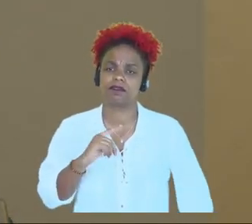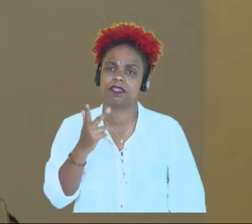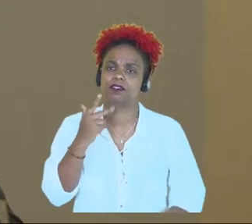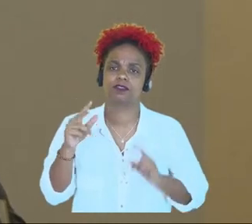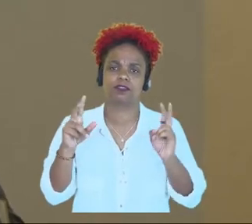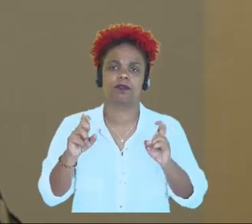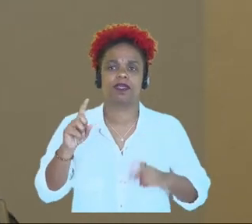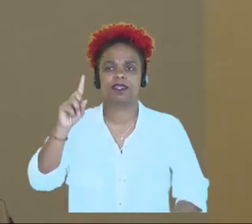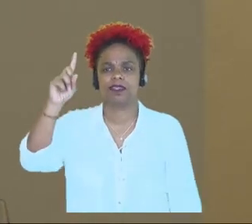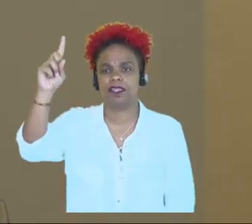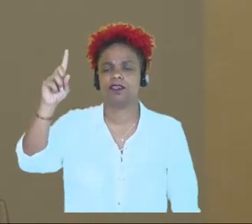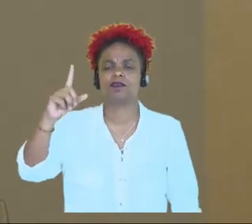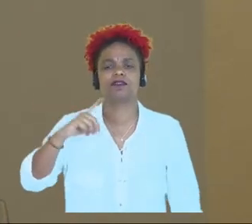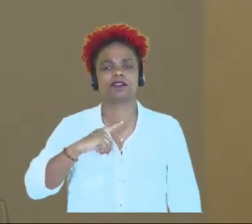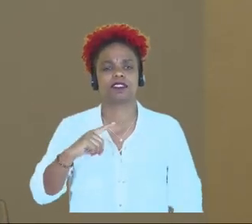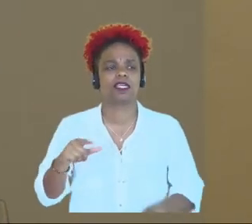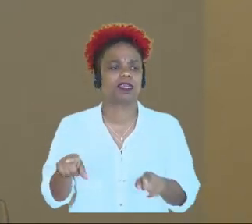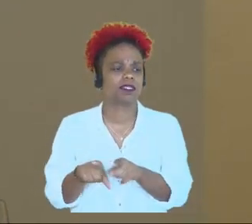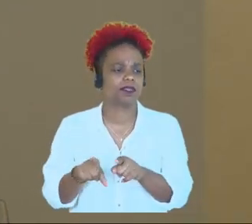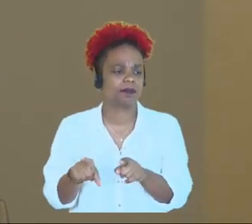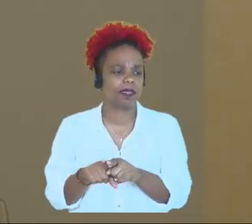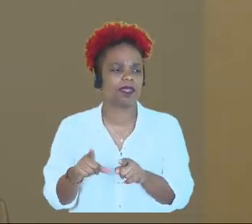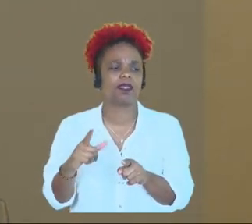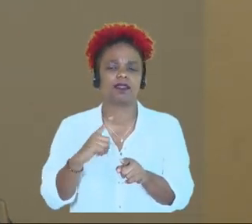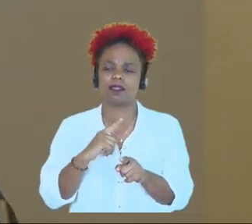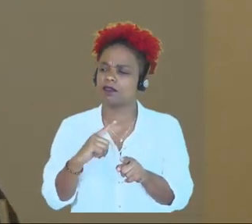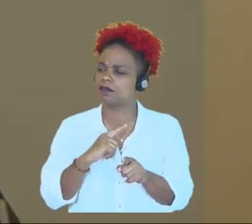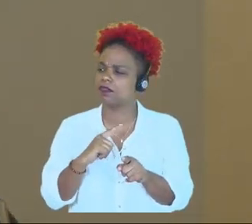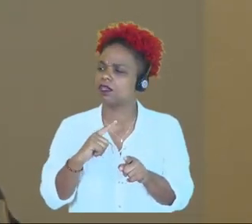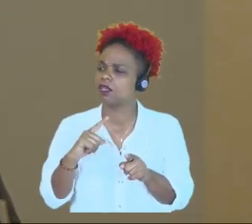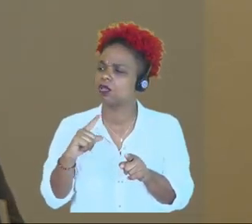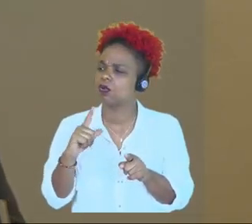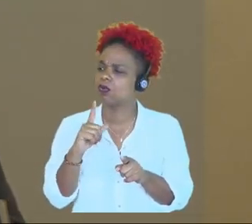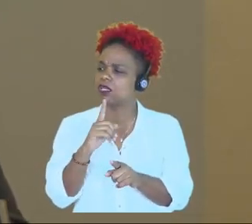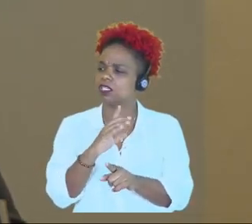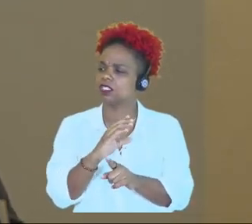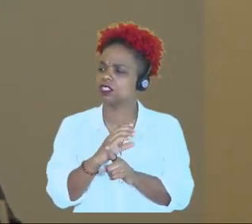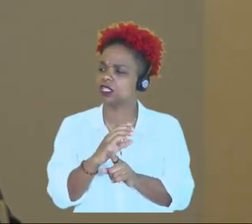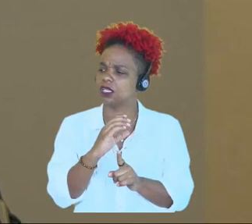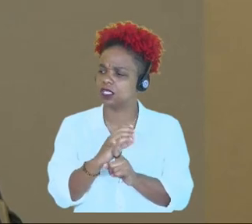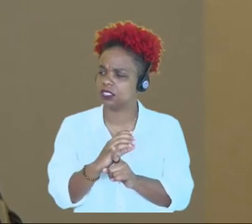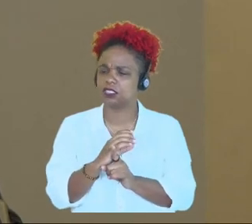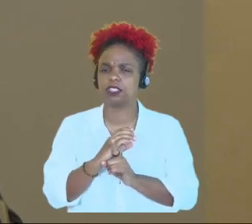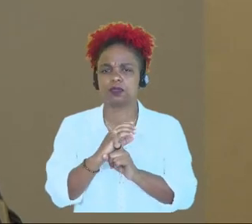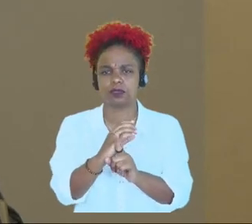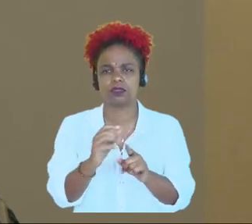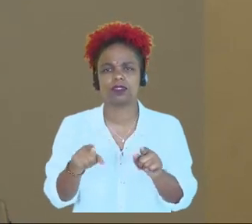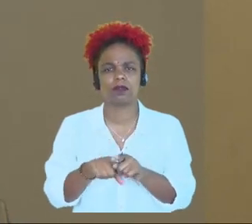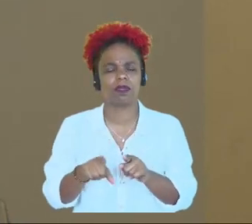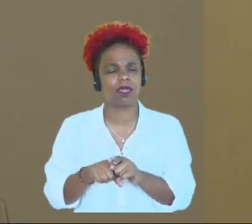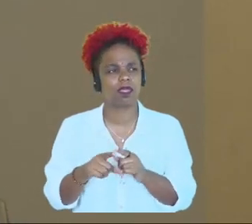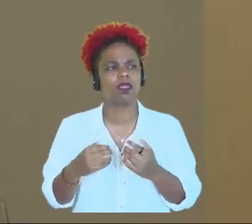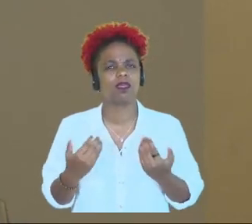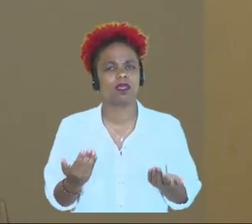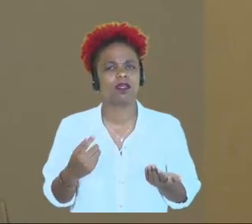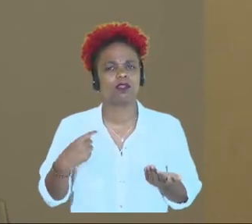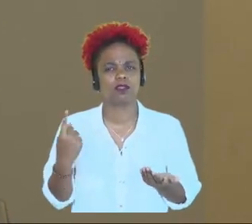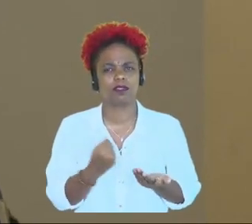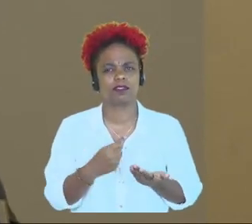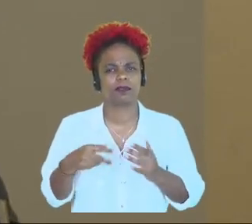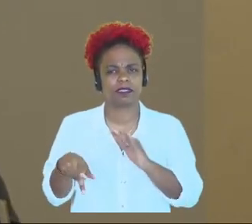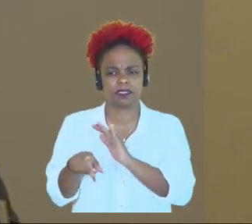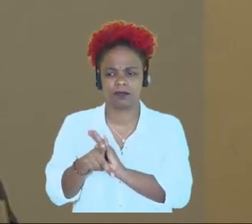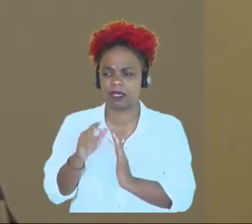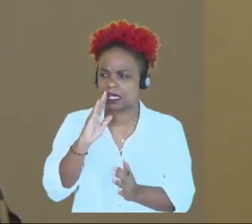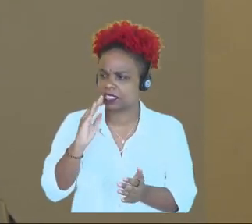ao cristianismo, a uma certa supremacia cristã, como se o Brasil só pertencesse às pessoas